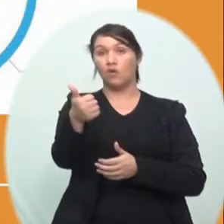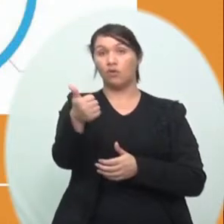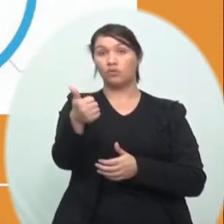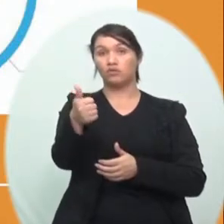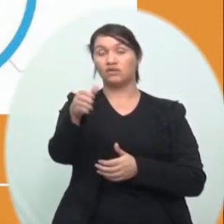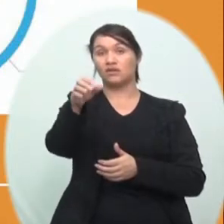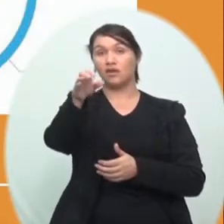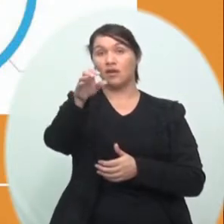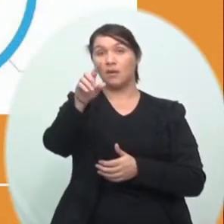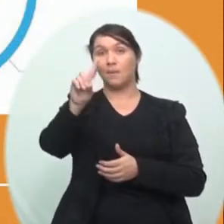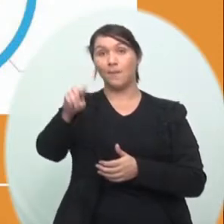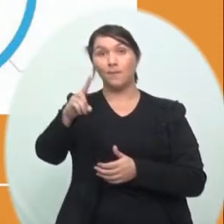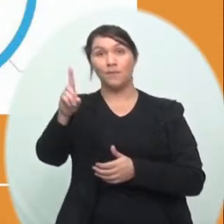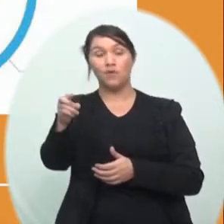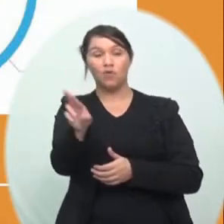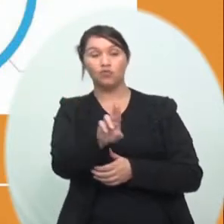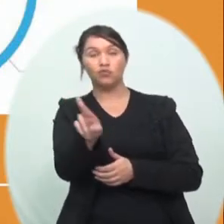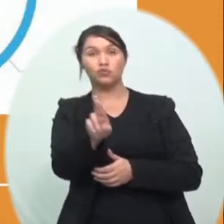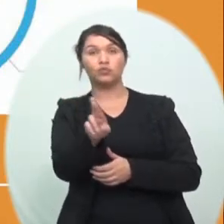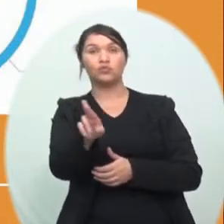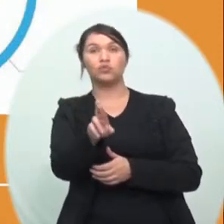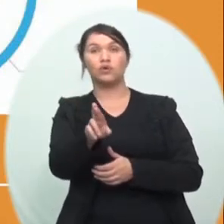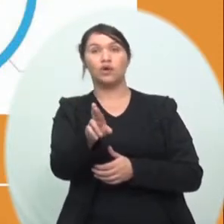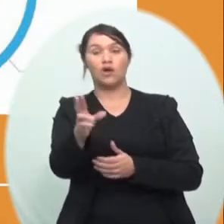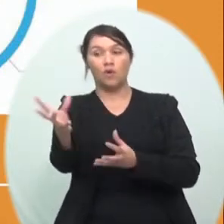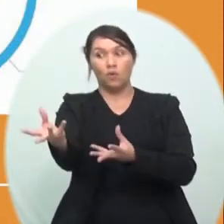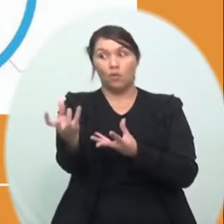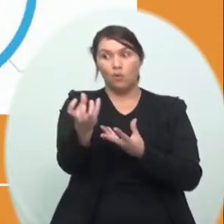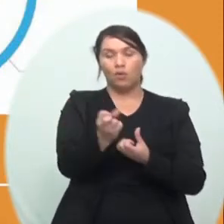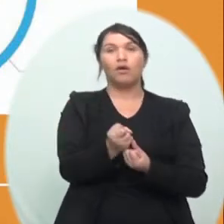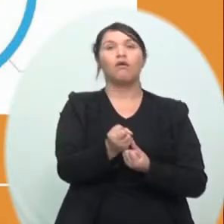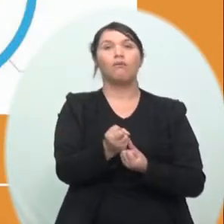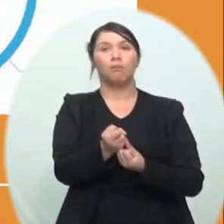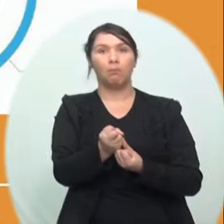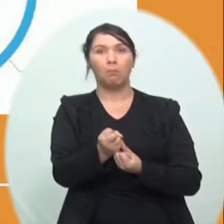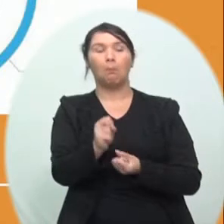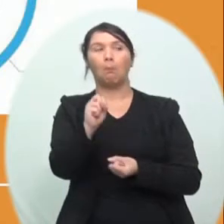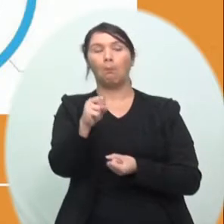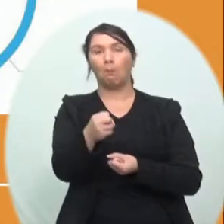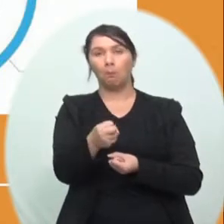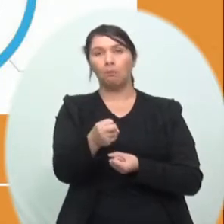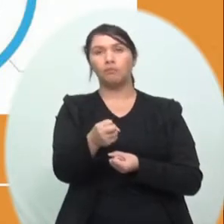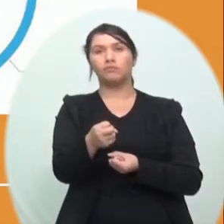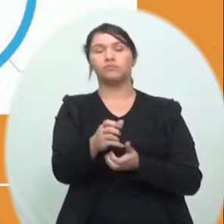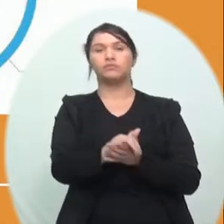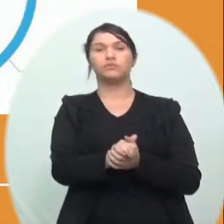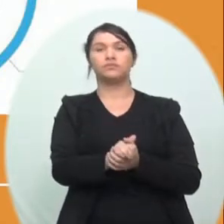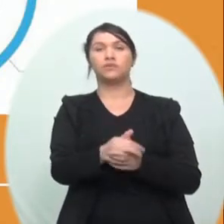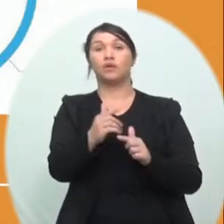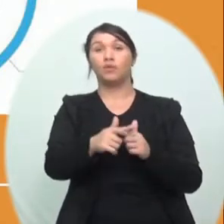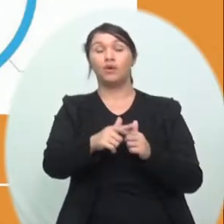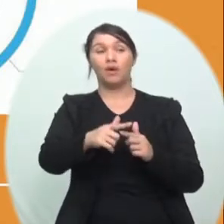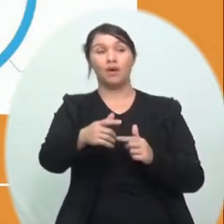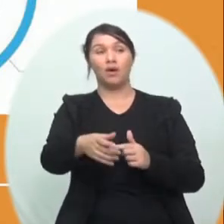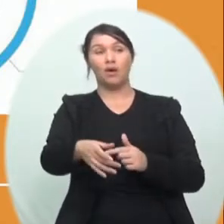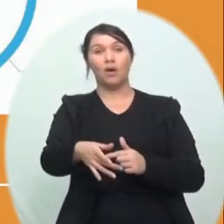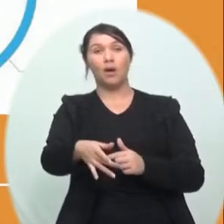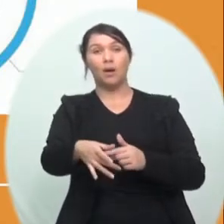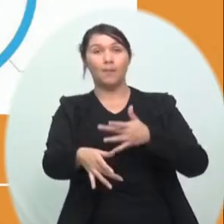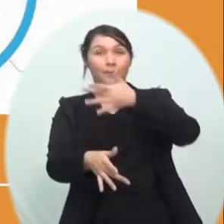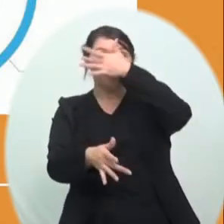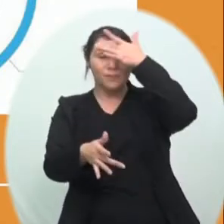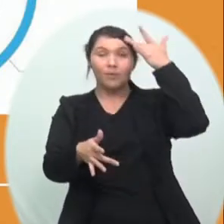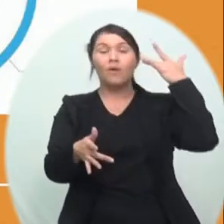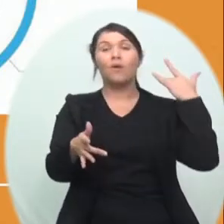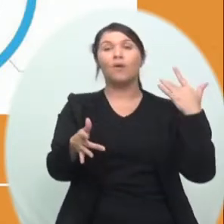de reais. É muito valor agregado e de gente que está fazendo coisas boas para a gente.